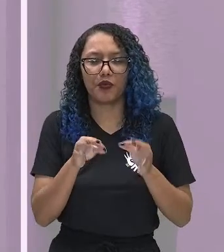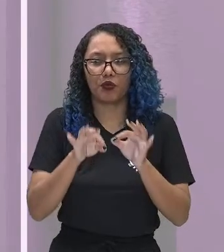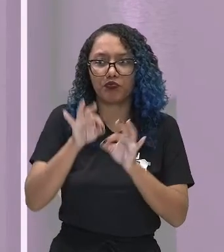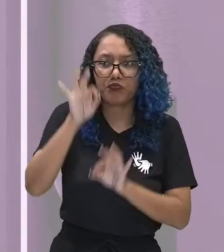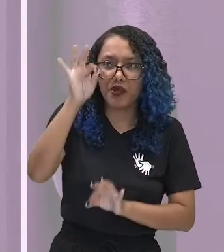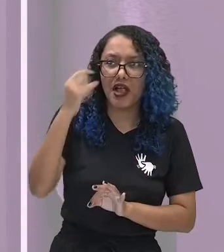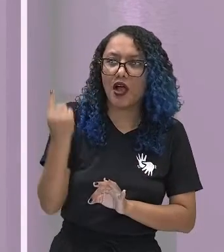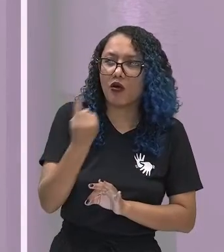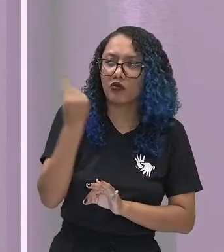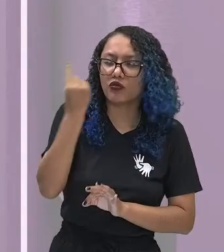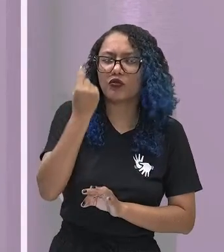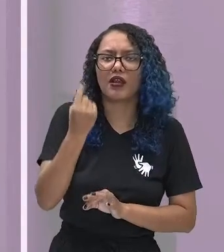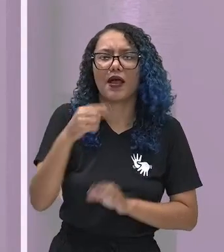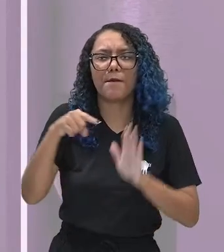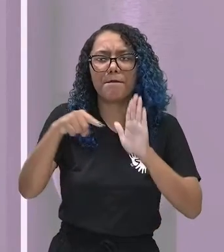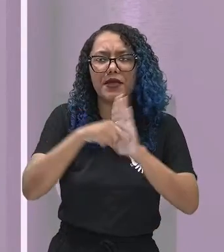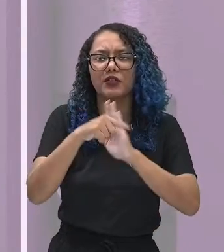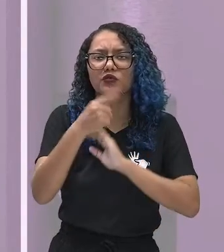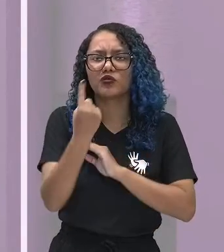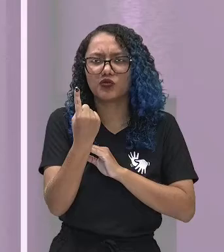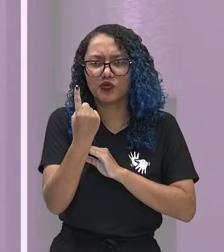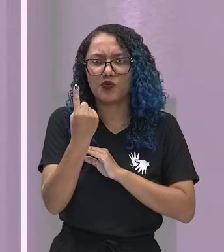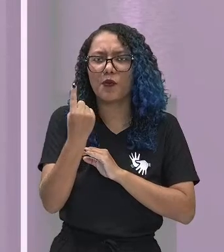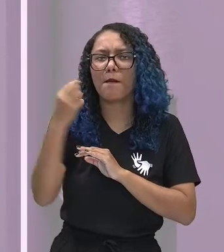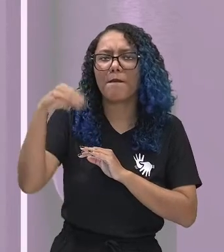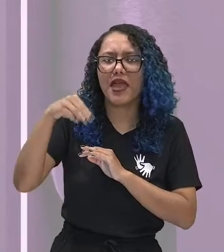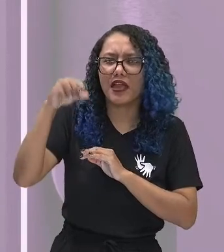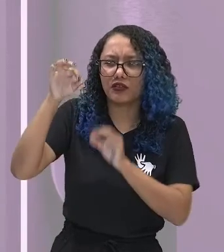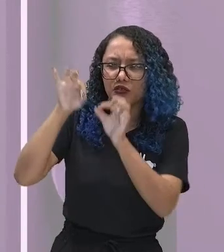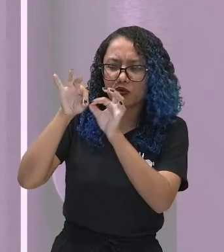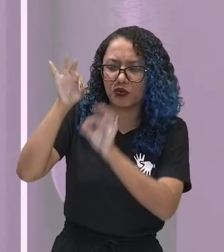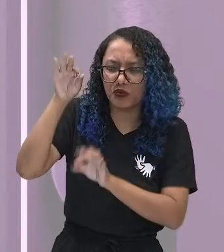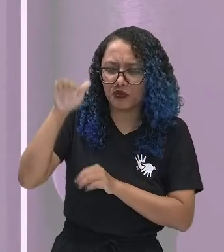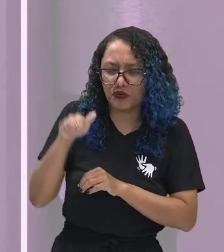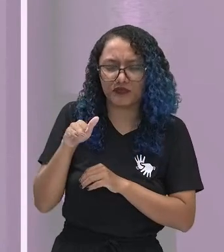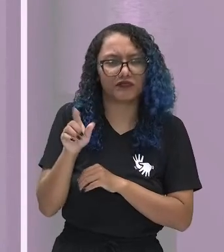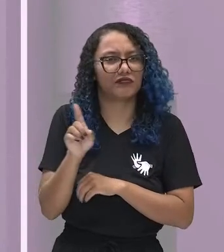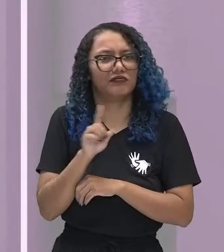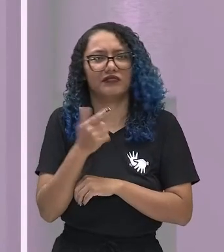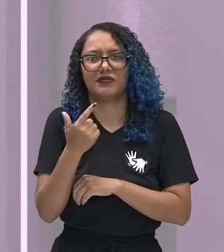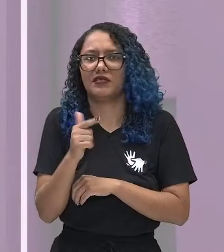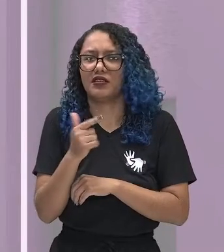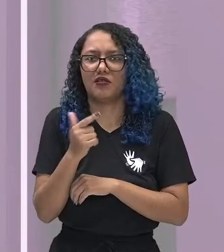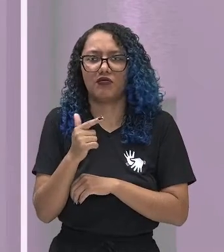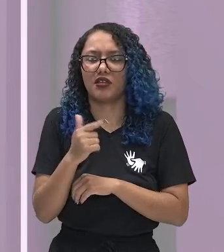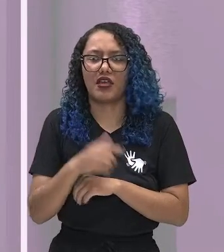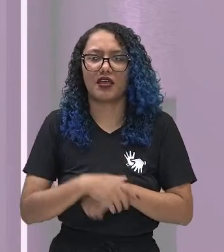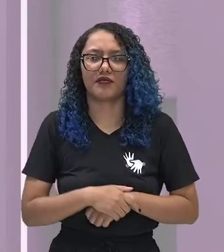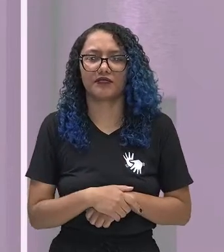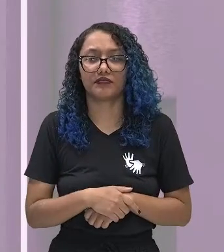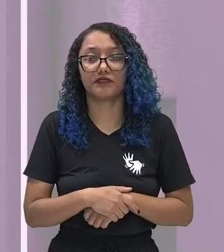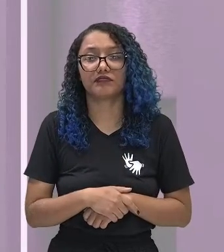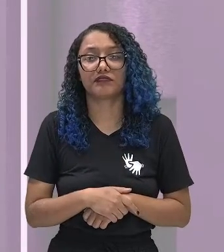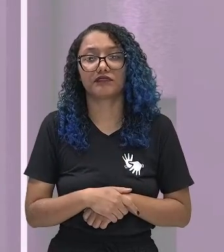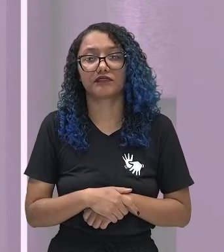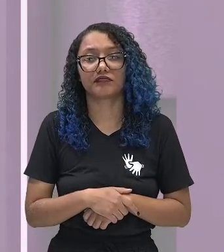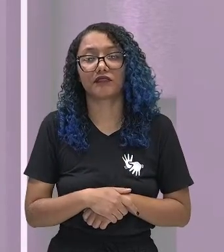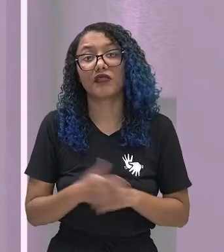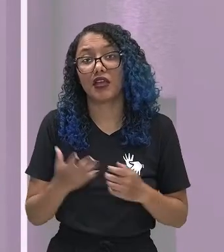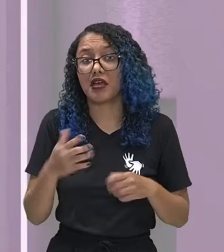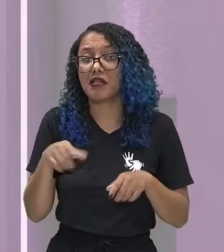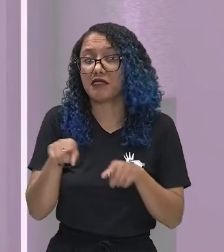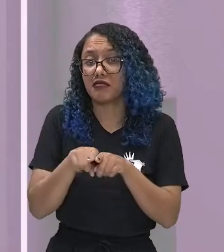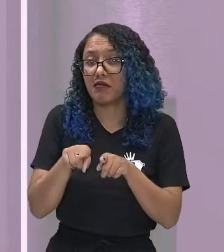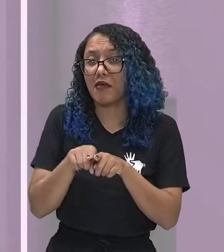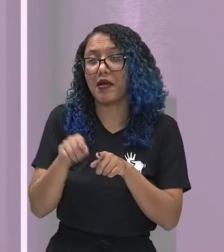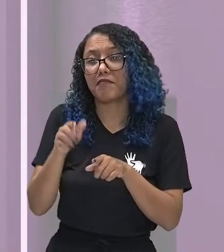Isso não existe. A mesma coisa aqui em relação a essa questão, a esse tipo de assunto na matemática,